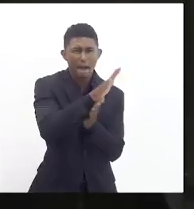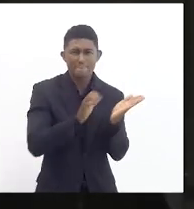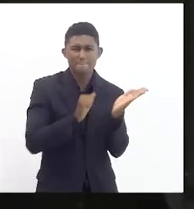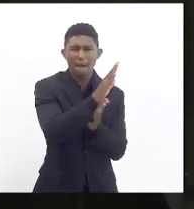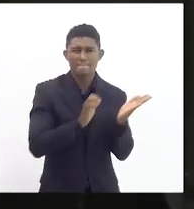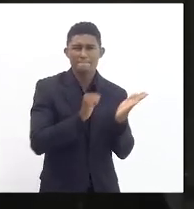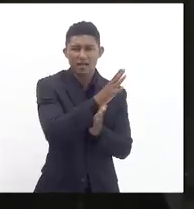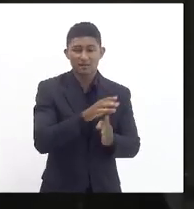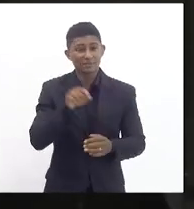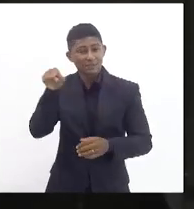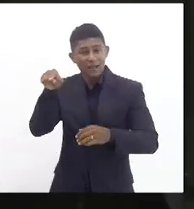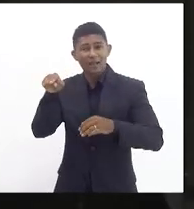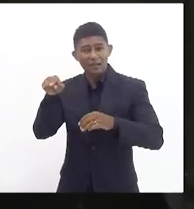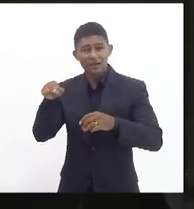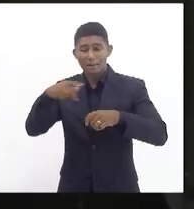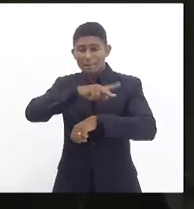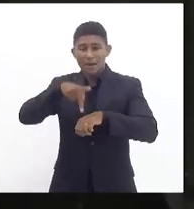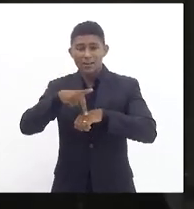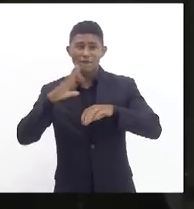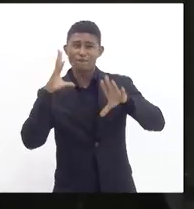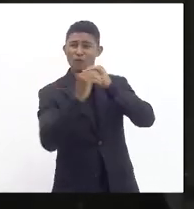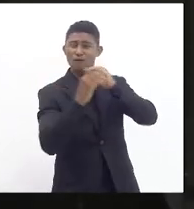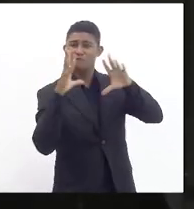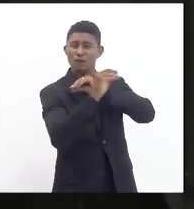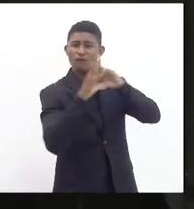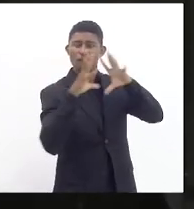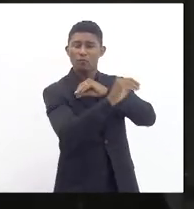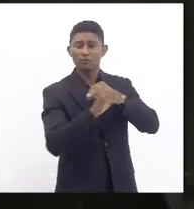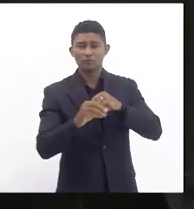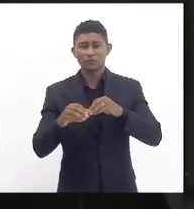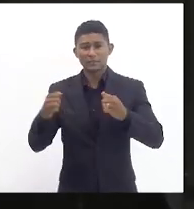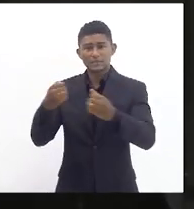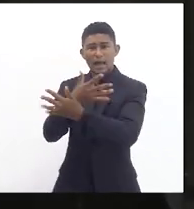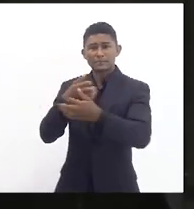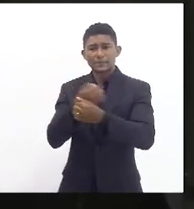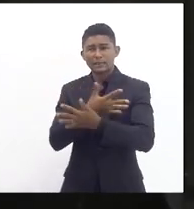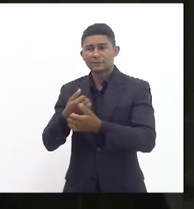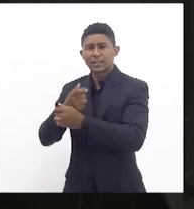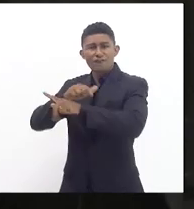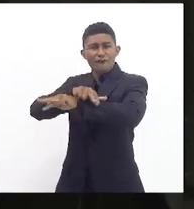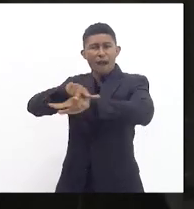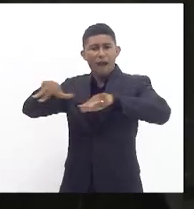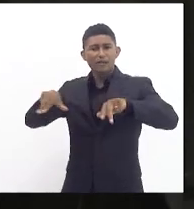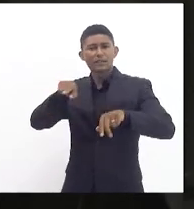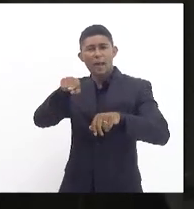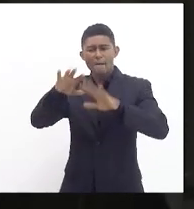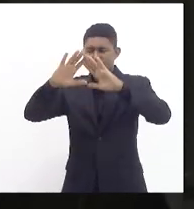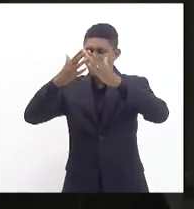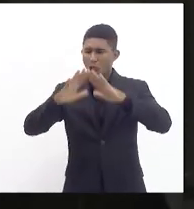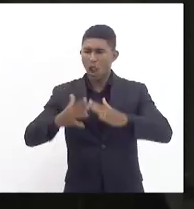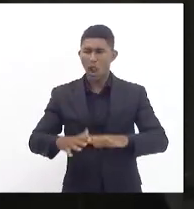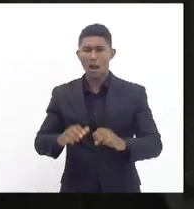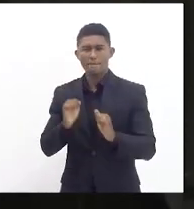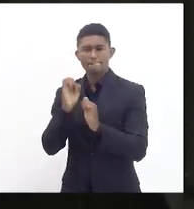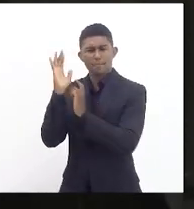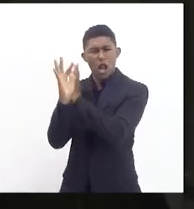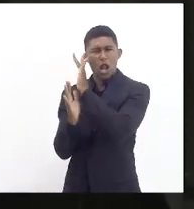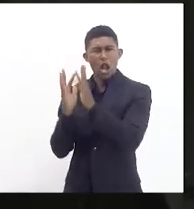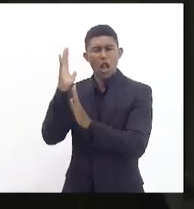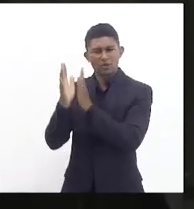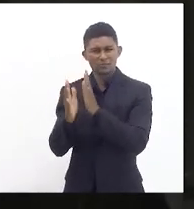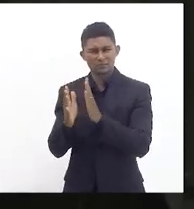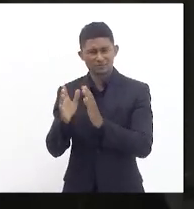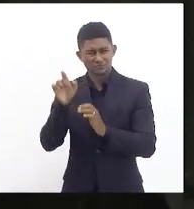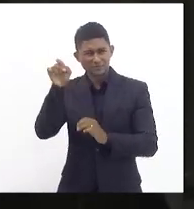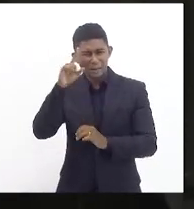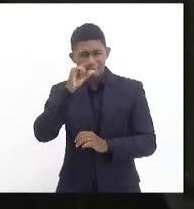todas bombardeadas em cinzas. E se comemora a Páscoa, eu acho que o Rio